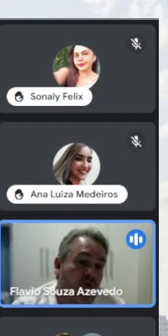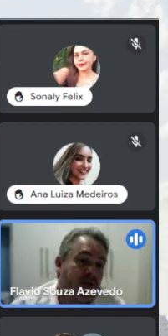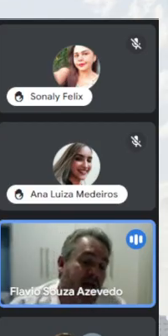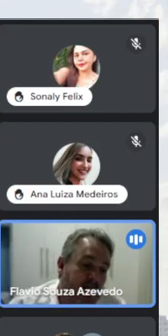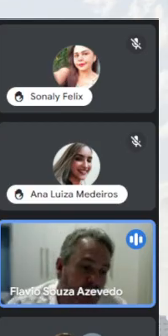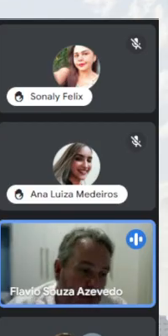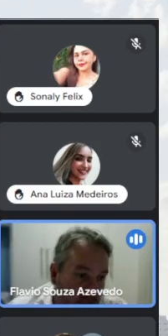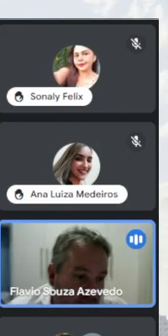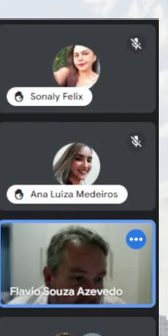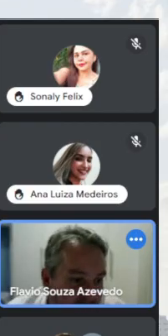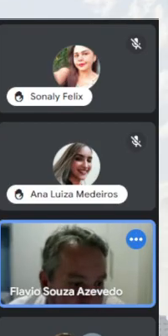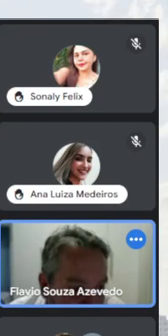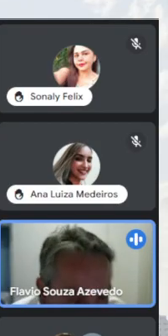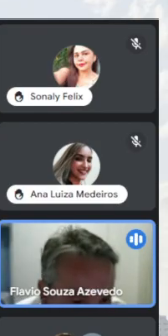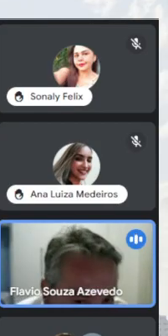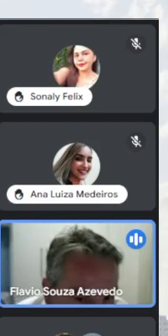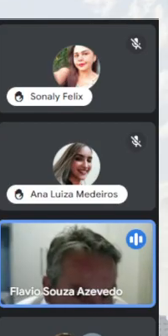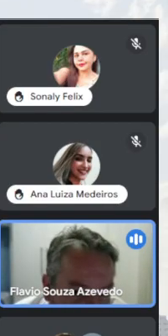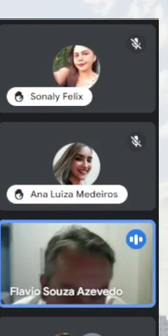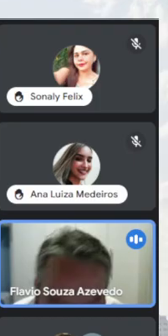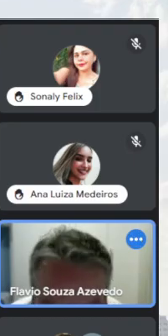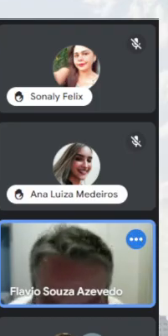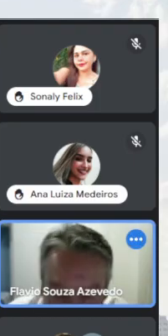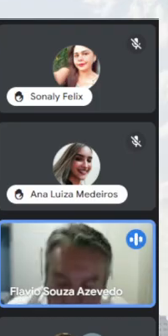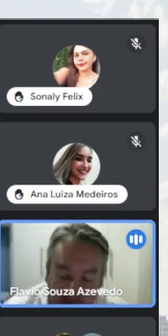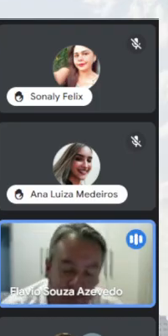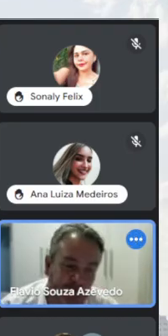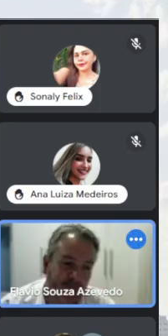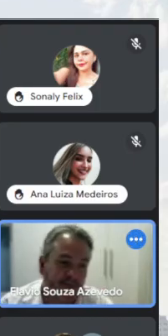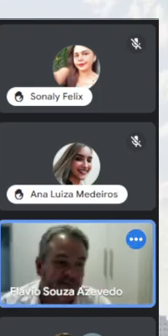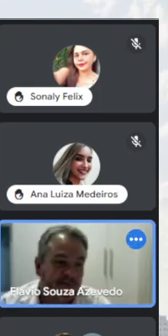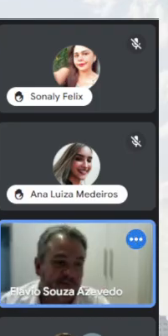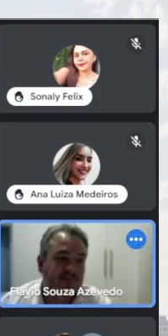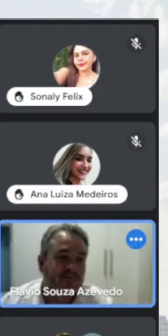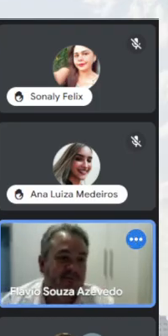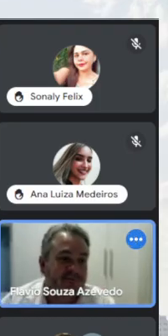o nome de jardim filtrante, que é interessante, né? O nome.